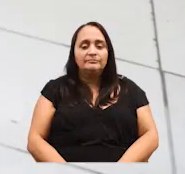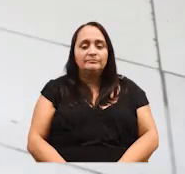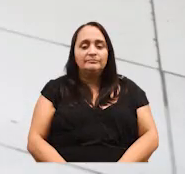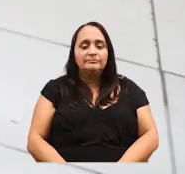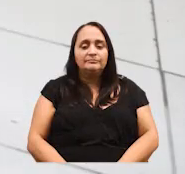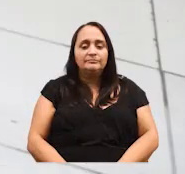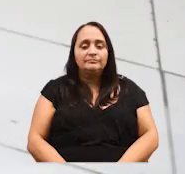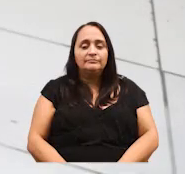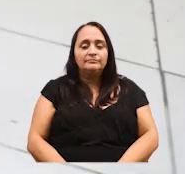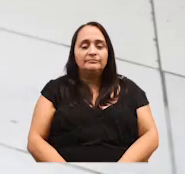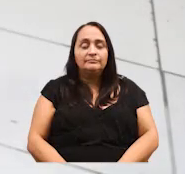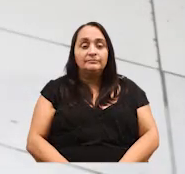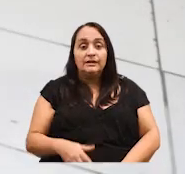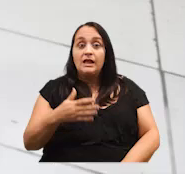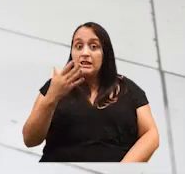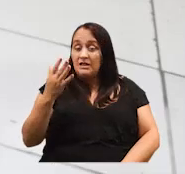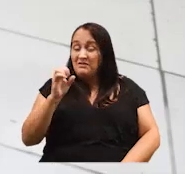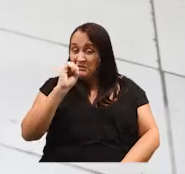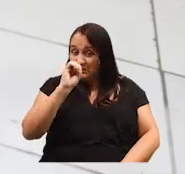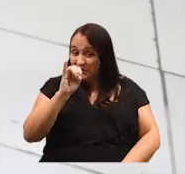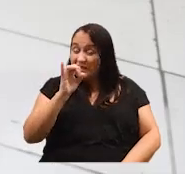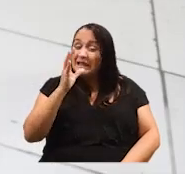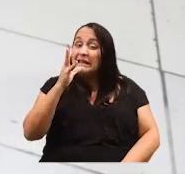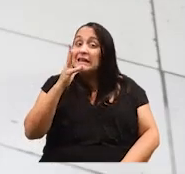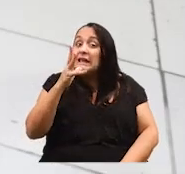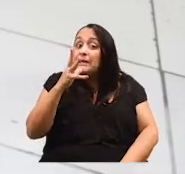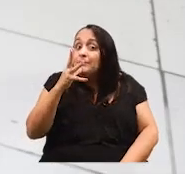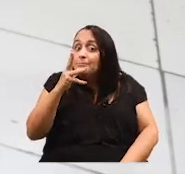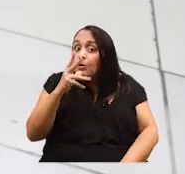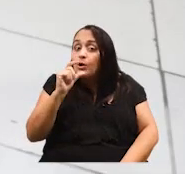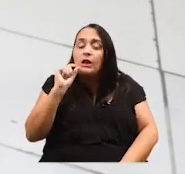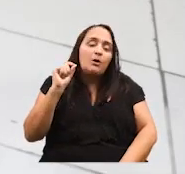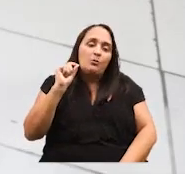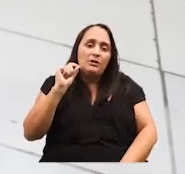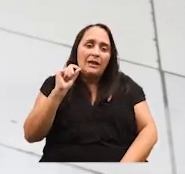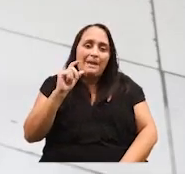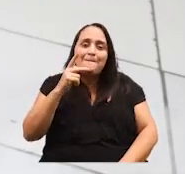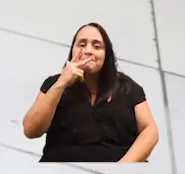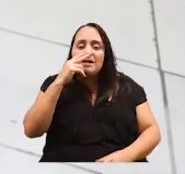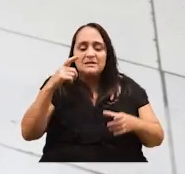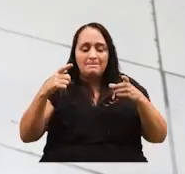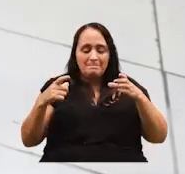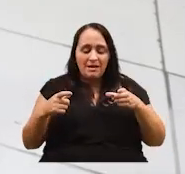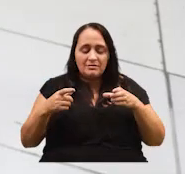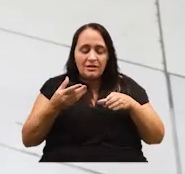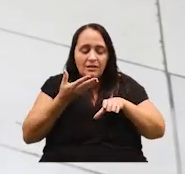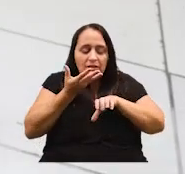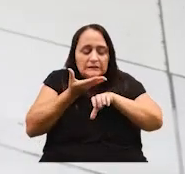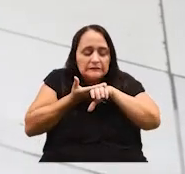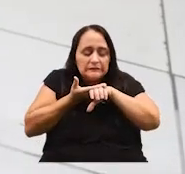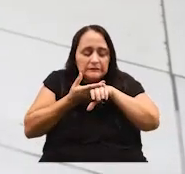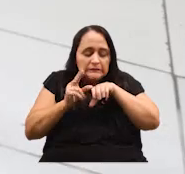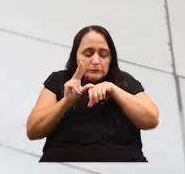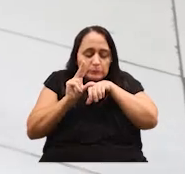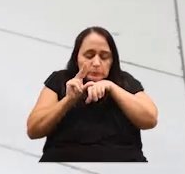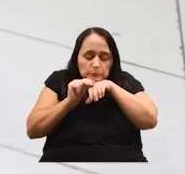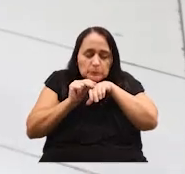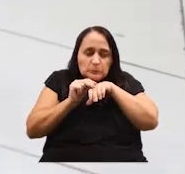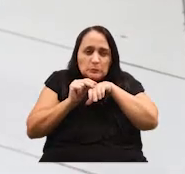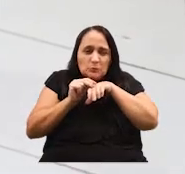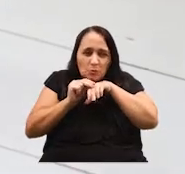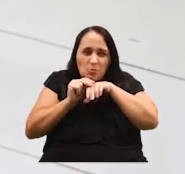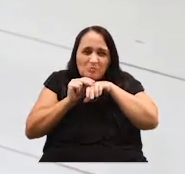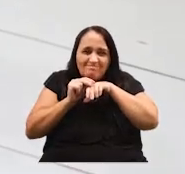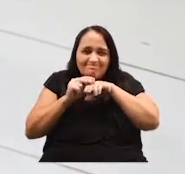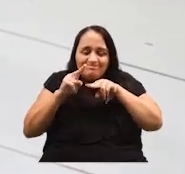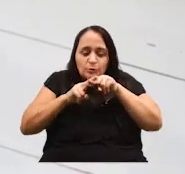Ui, até, tá vendo que esse aqui, como demoramos um pouquinho, já começou a grudar aqui na panela, tá vendo? Mas aí a gente